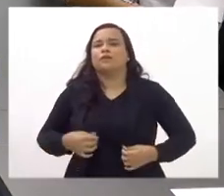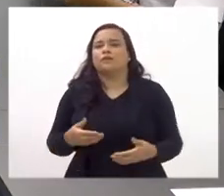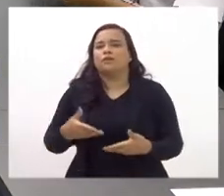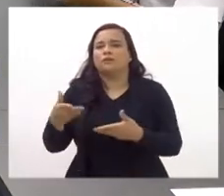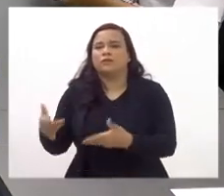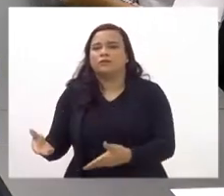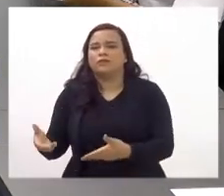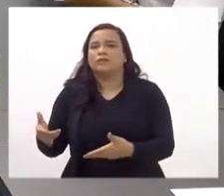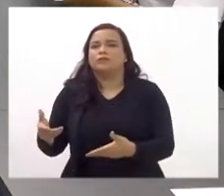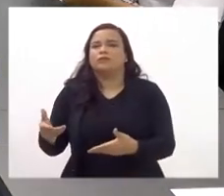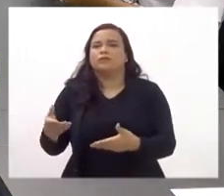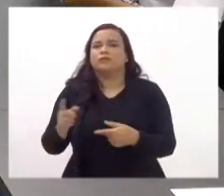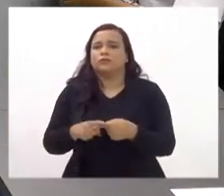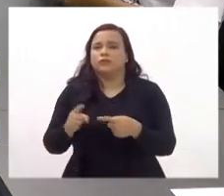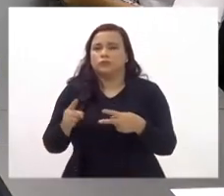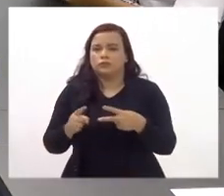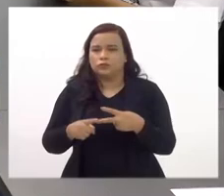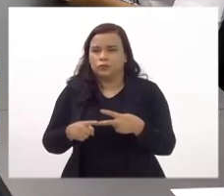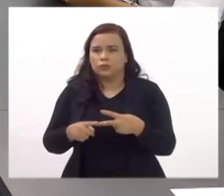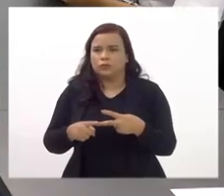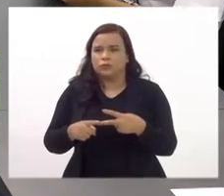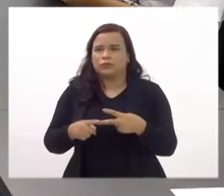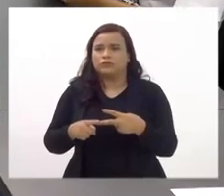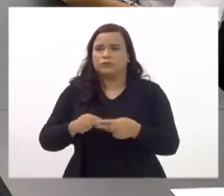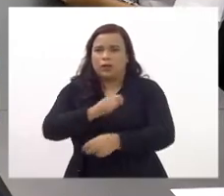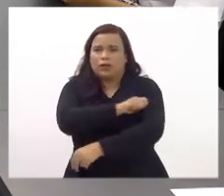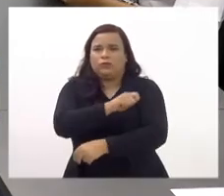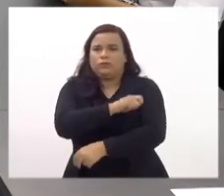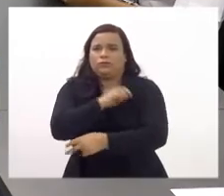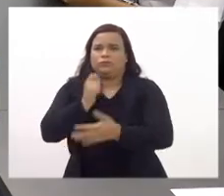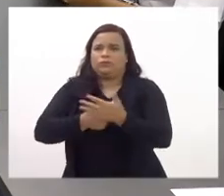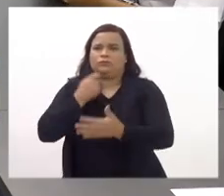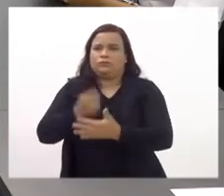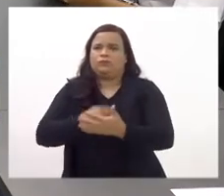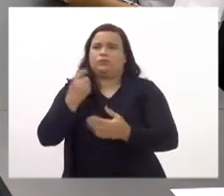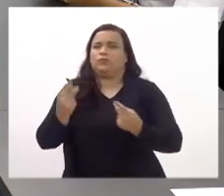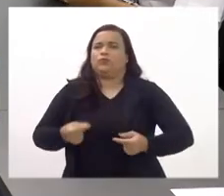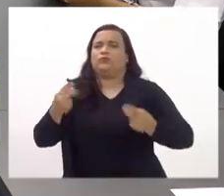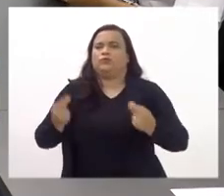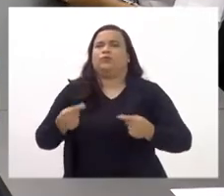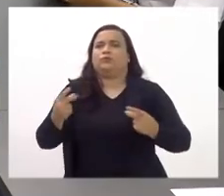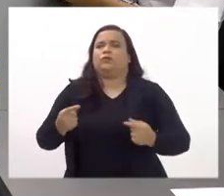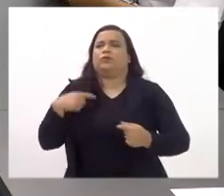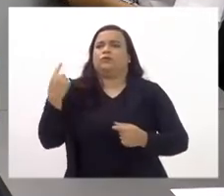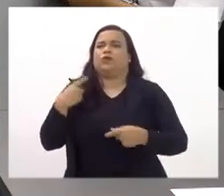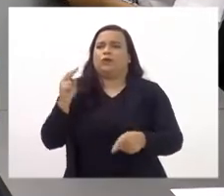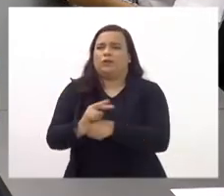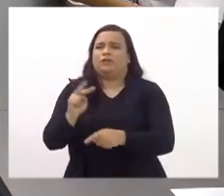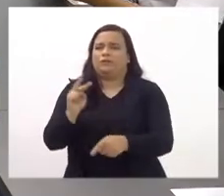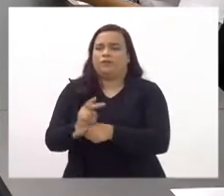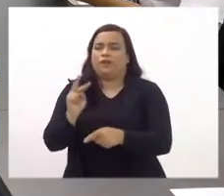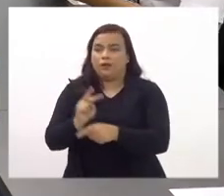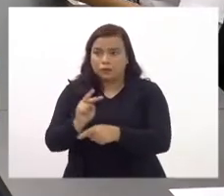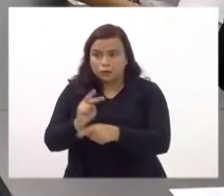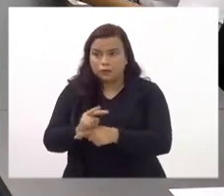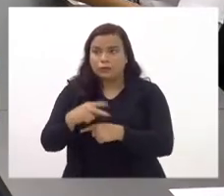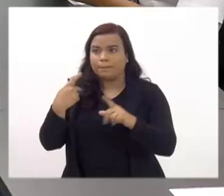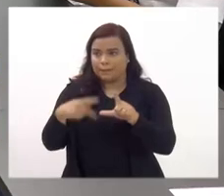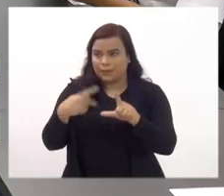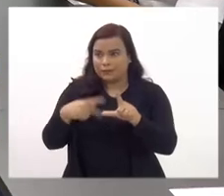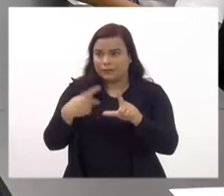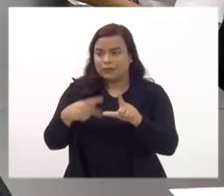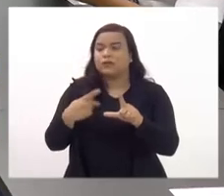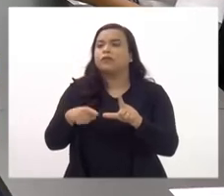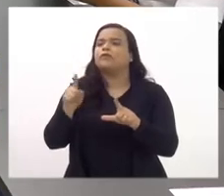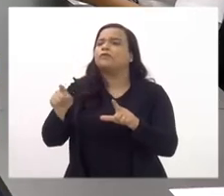são duas entidades estudantis que estão há muito tempo nessa luta, né? A nossa luta em defesa do passe livre, não só para os estudantes de subsequente,